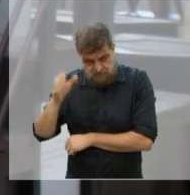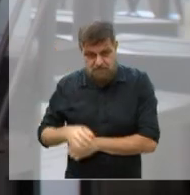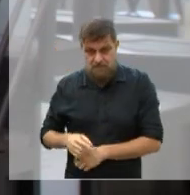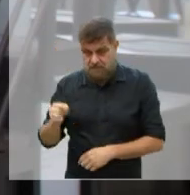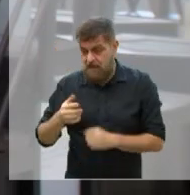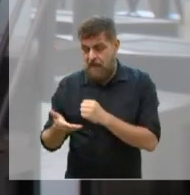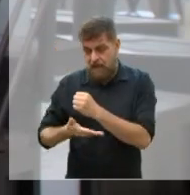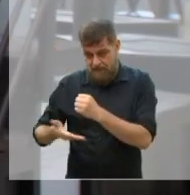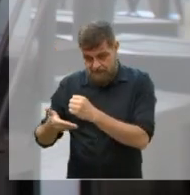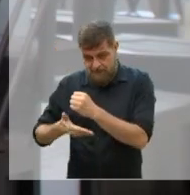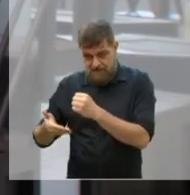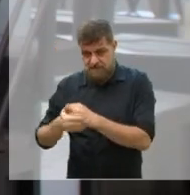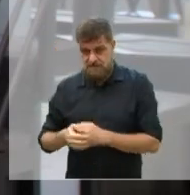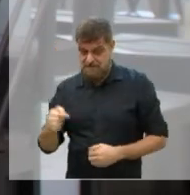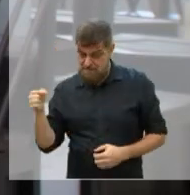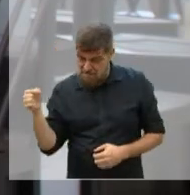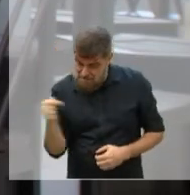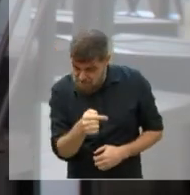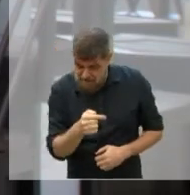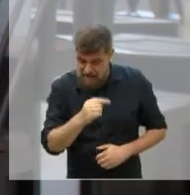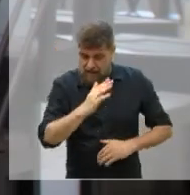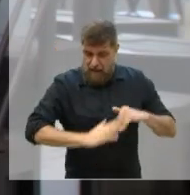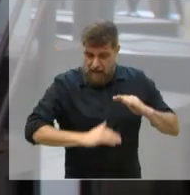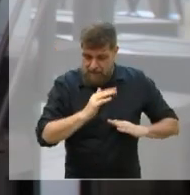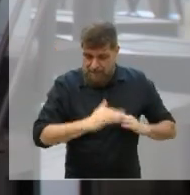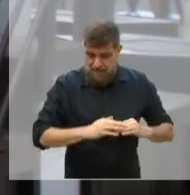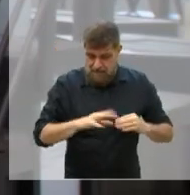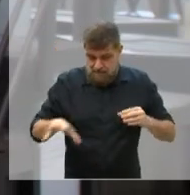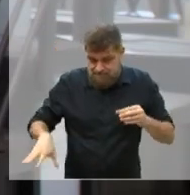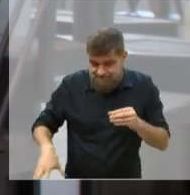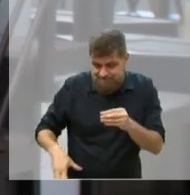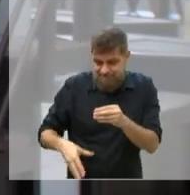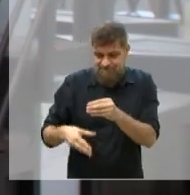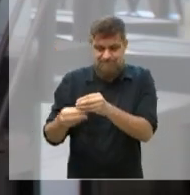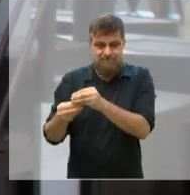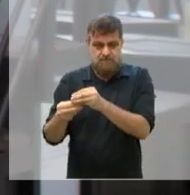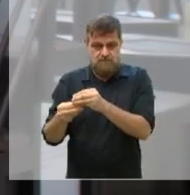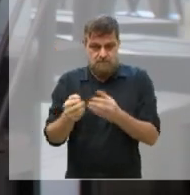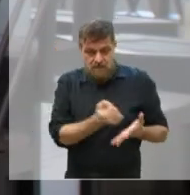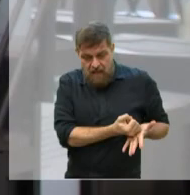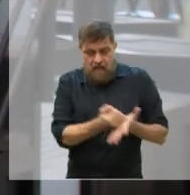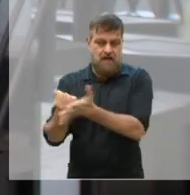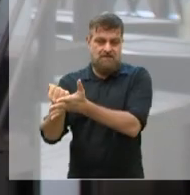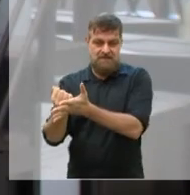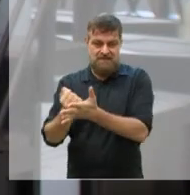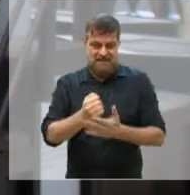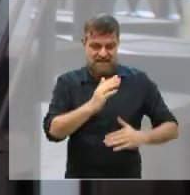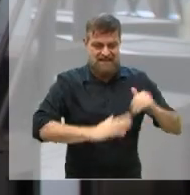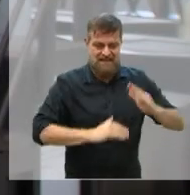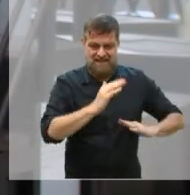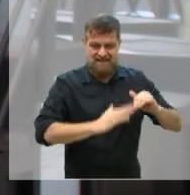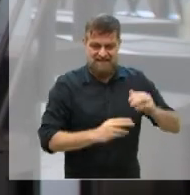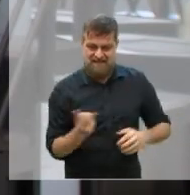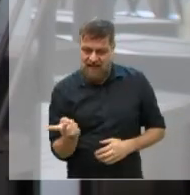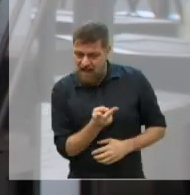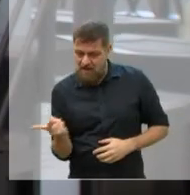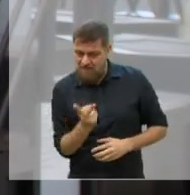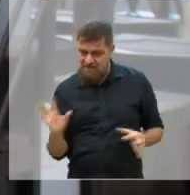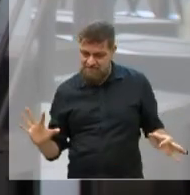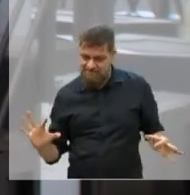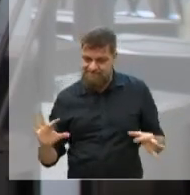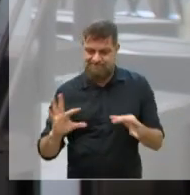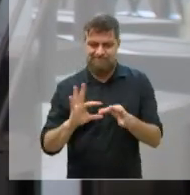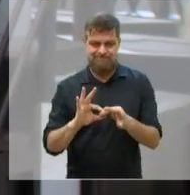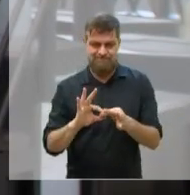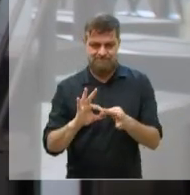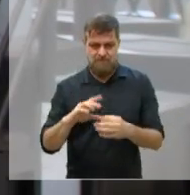Isso é fundamental, mas para ajudar essa construção é preciso da concretude do experimento. Então as duas coisas se complementam.